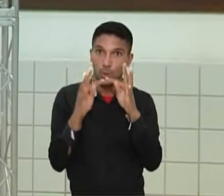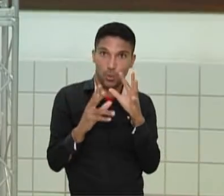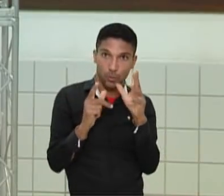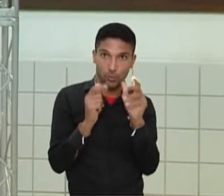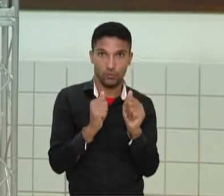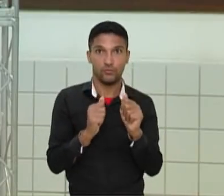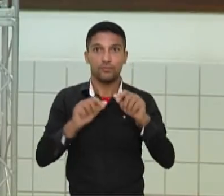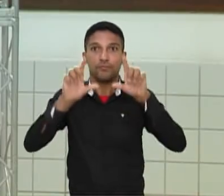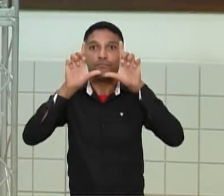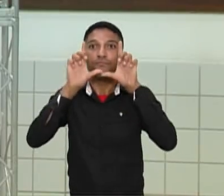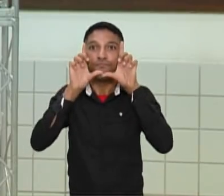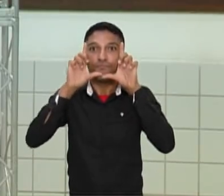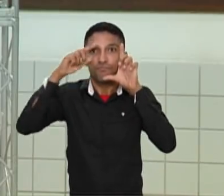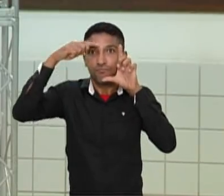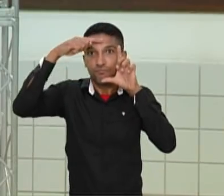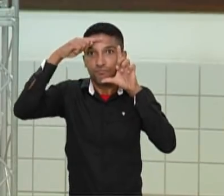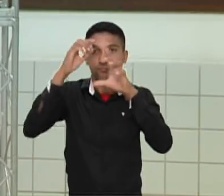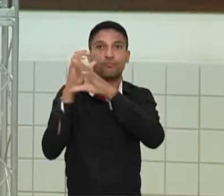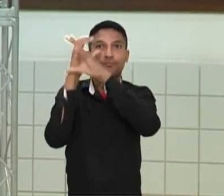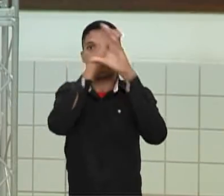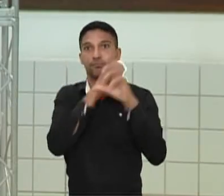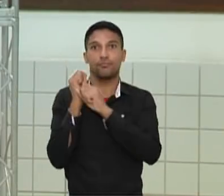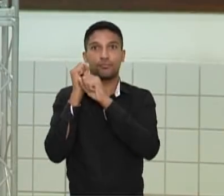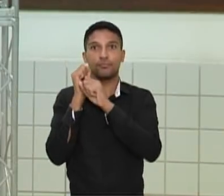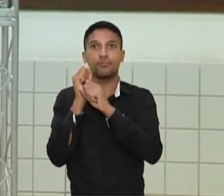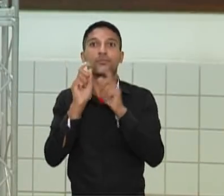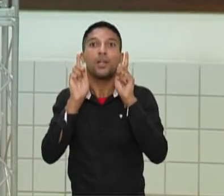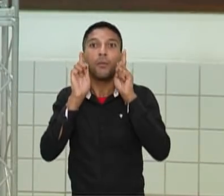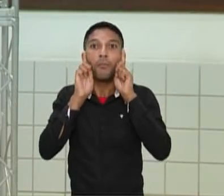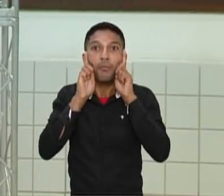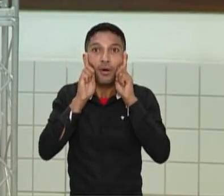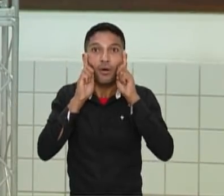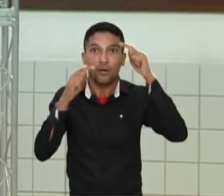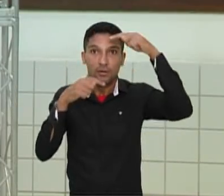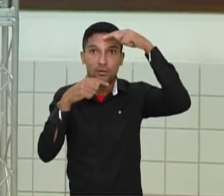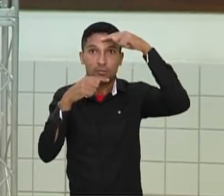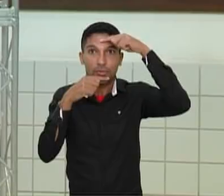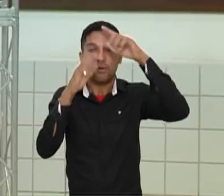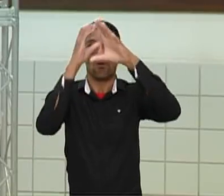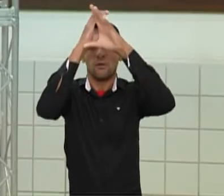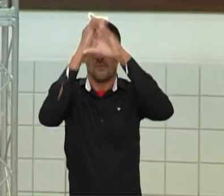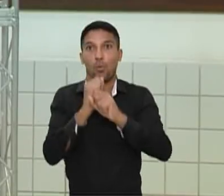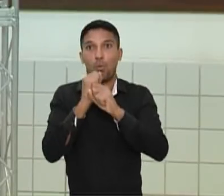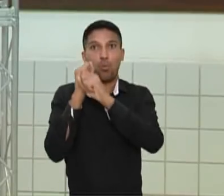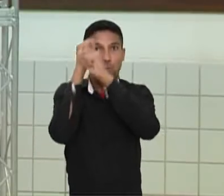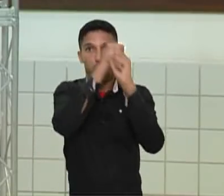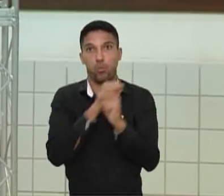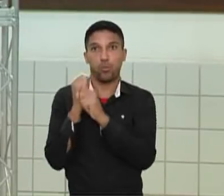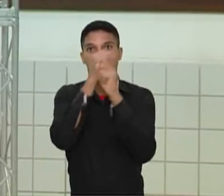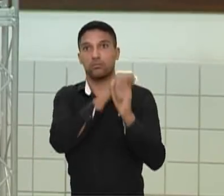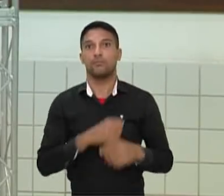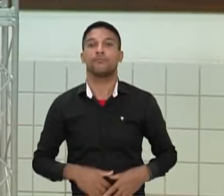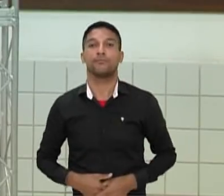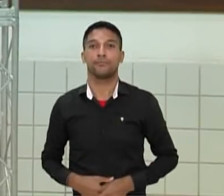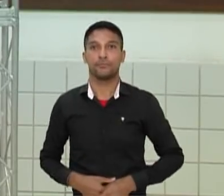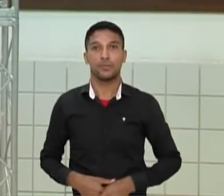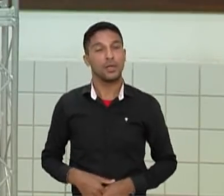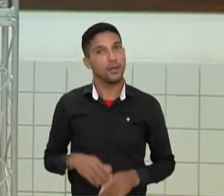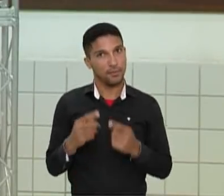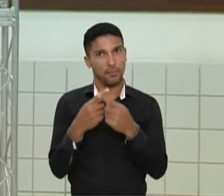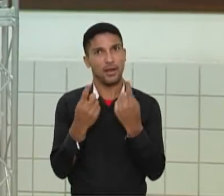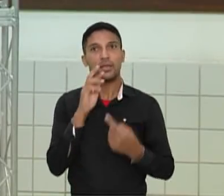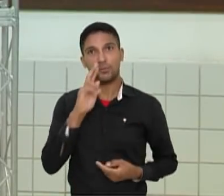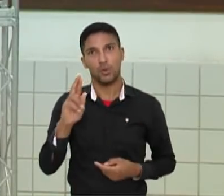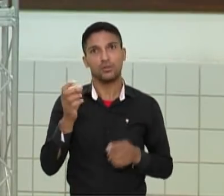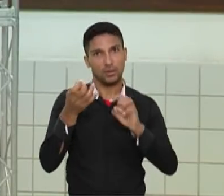precisa registrar isso. Então, escrever perímetro, soma de todos os lados. Eu tenho o resultado ali já. Então, o